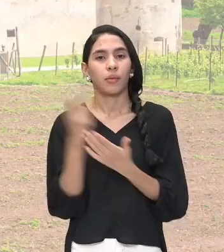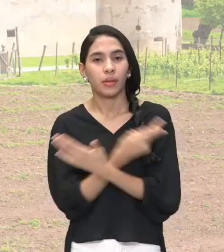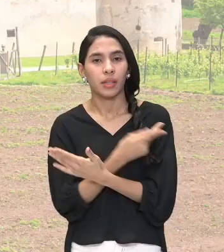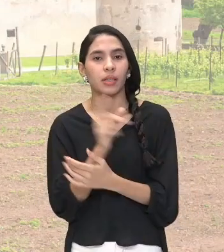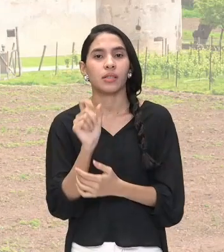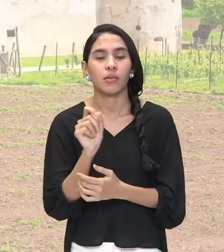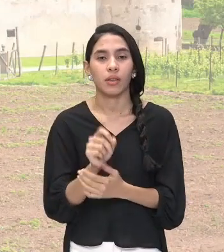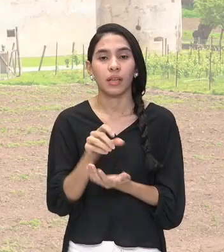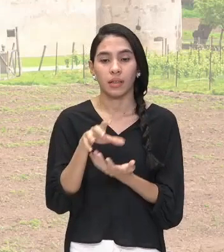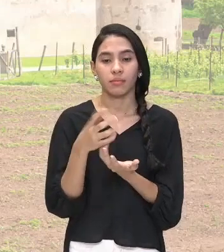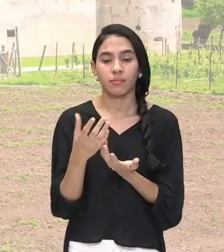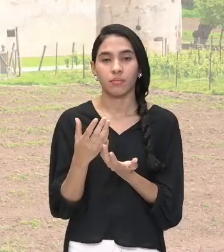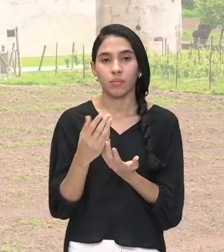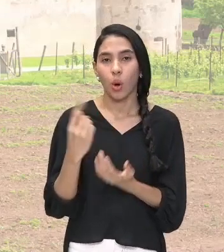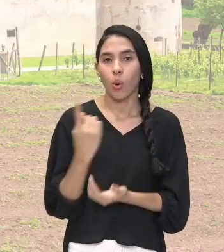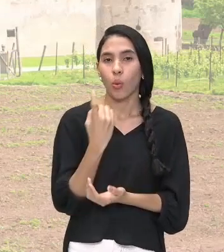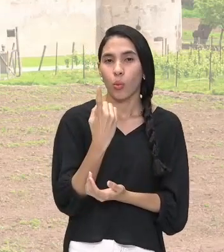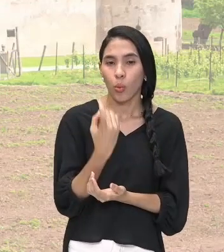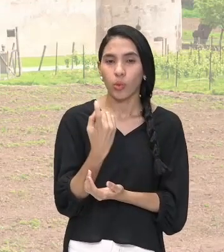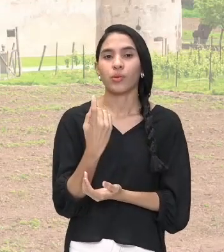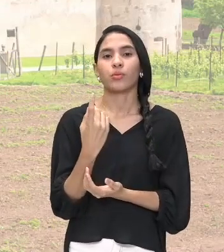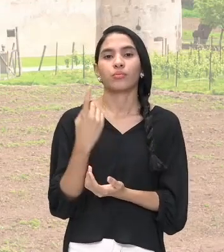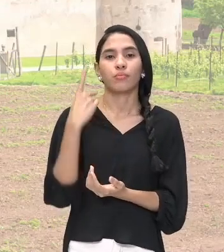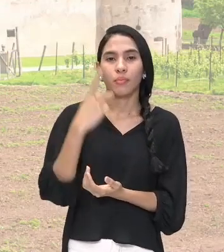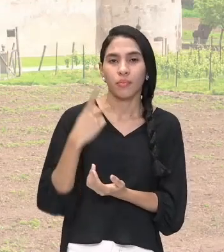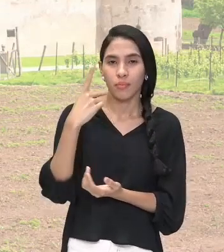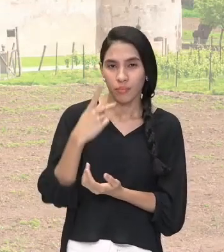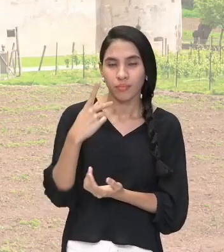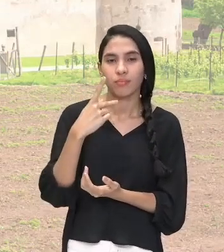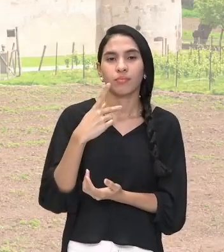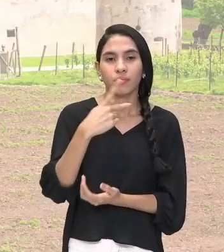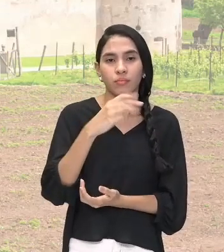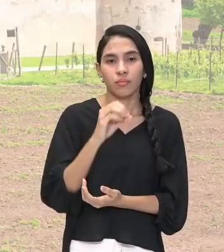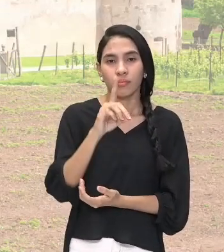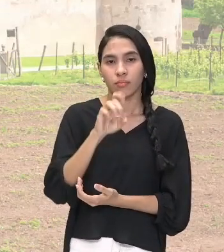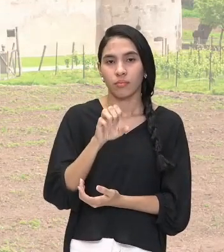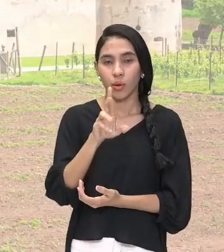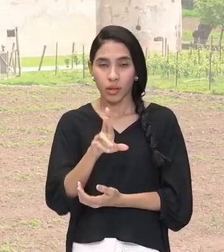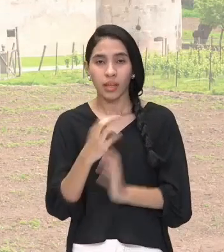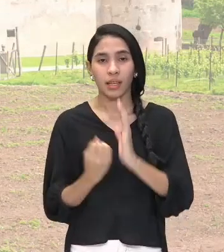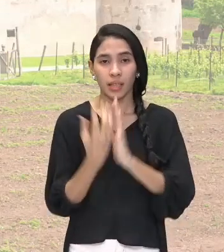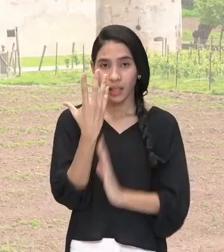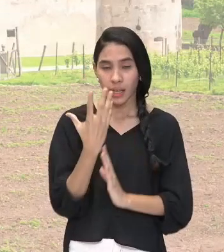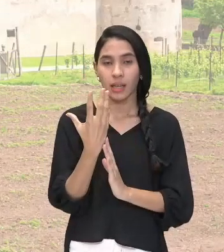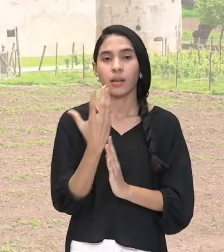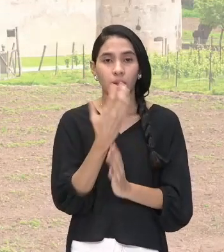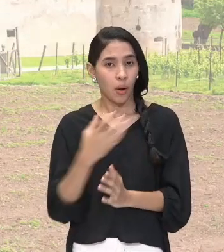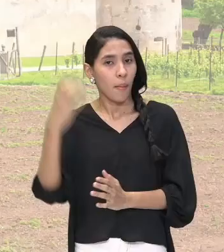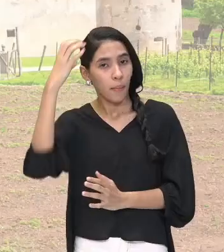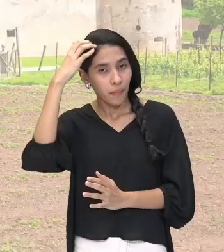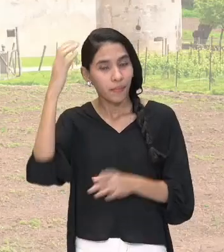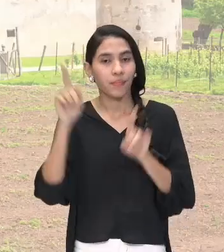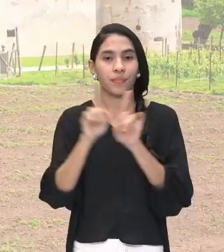a centralização política e aí o surgimento de monarquias